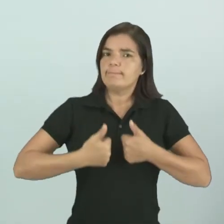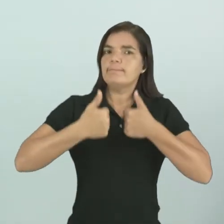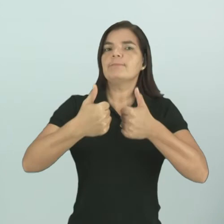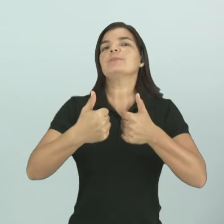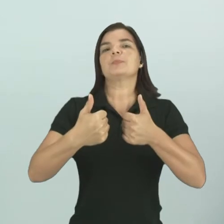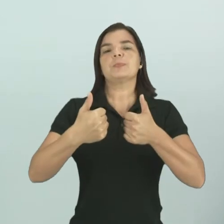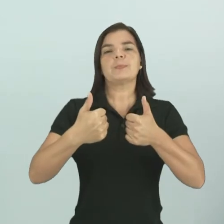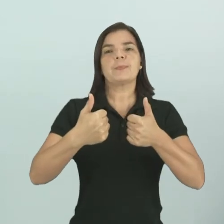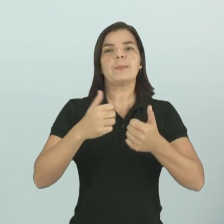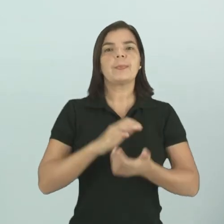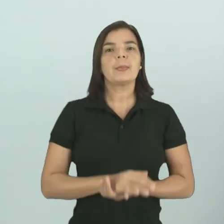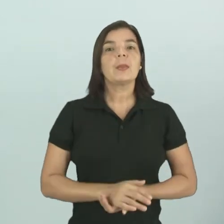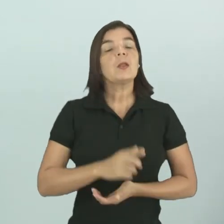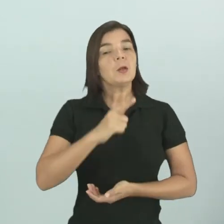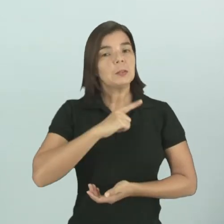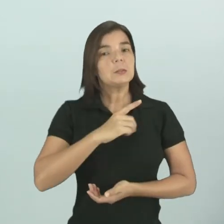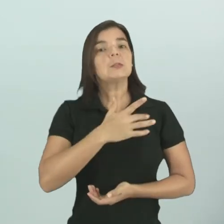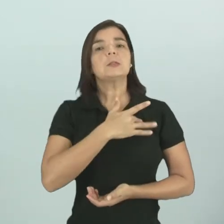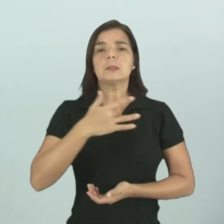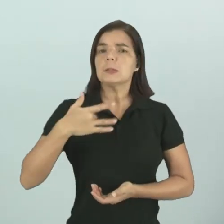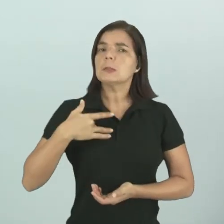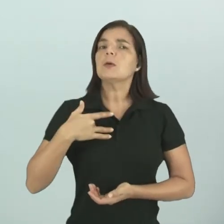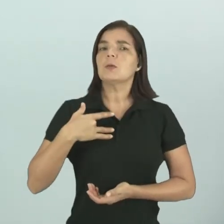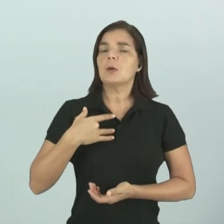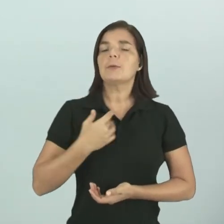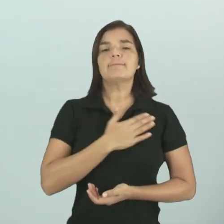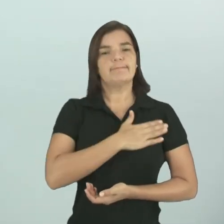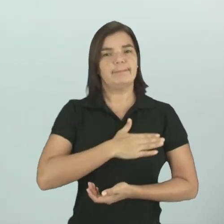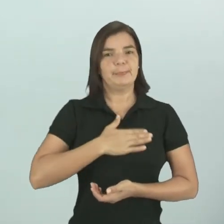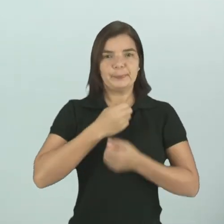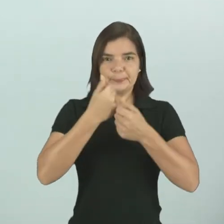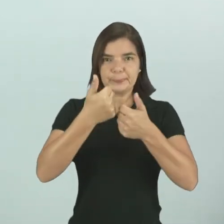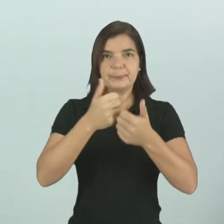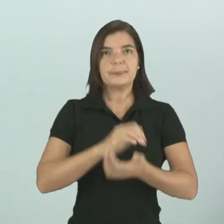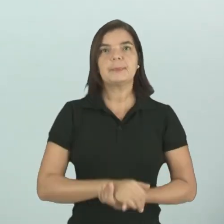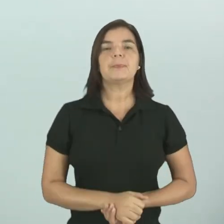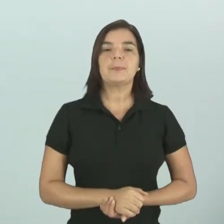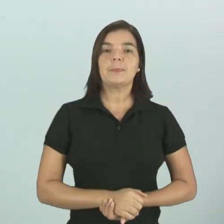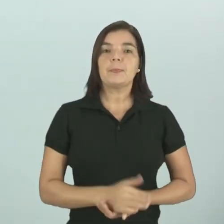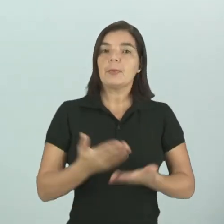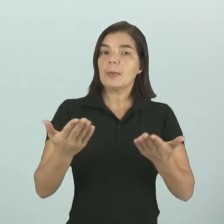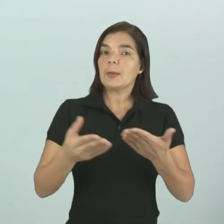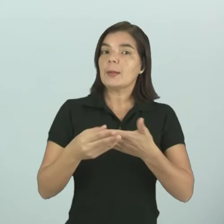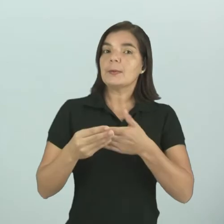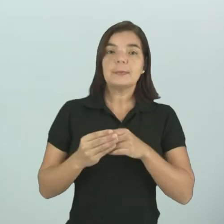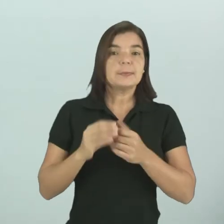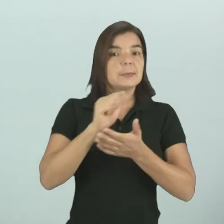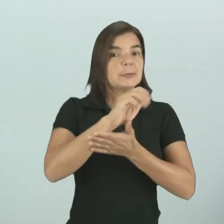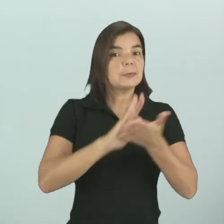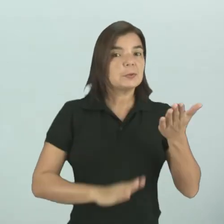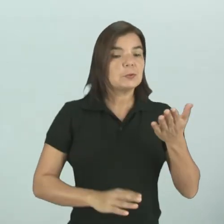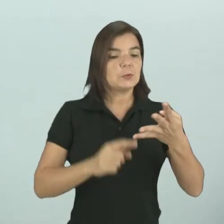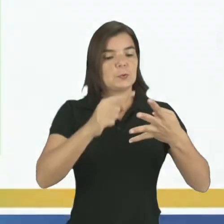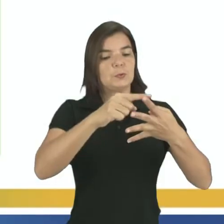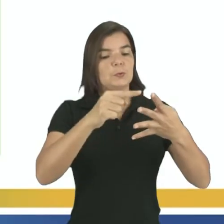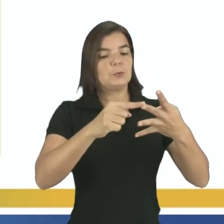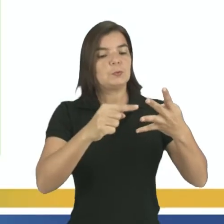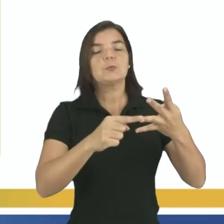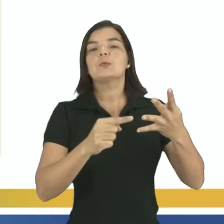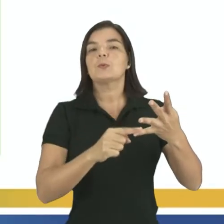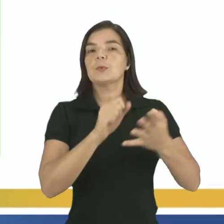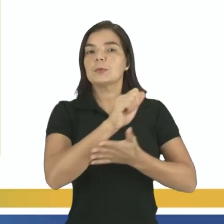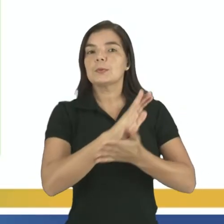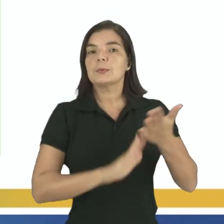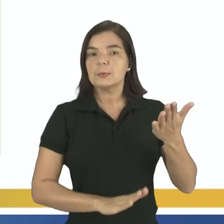você sempre ter saúde, sempre ter bem-estar, tá bom? E eu trouxe para vocês aqui 4